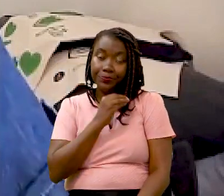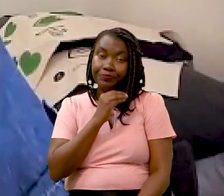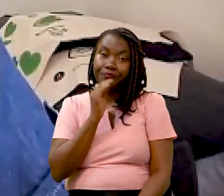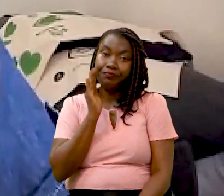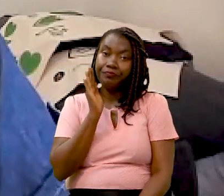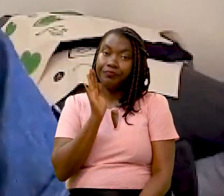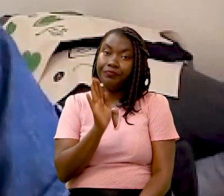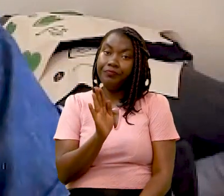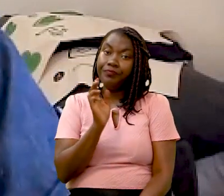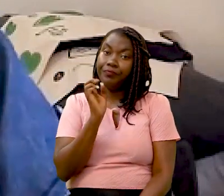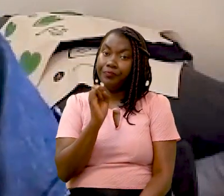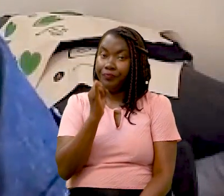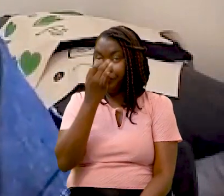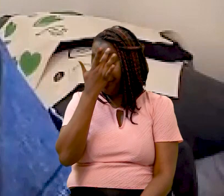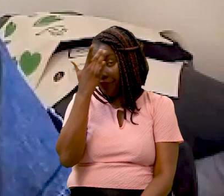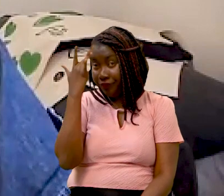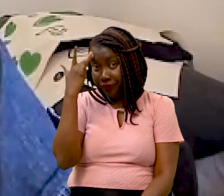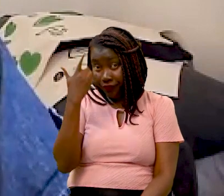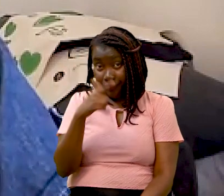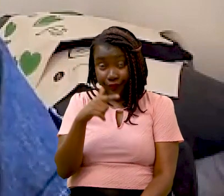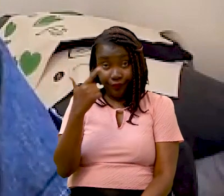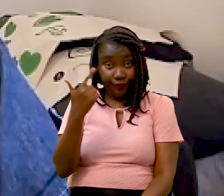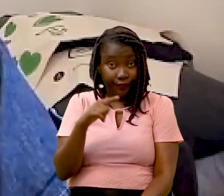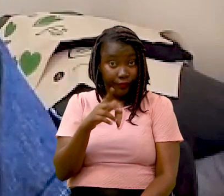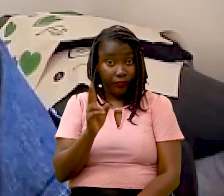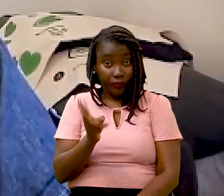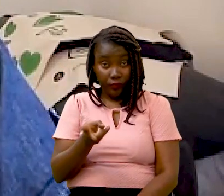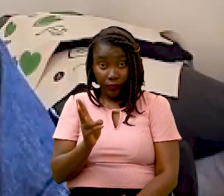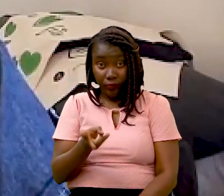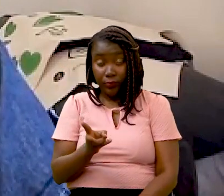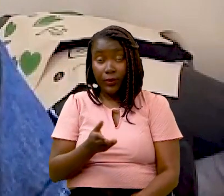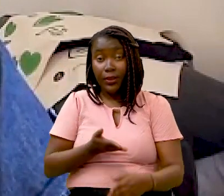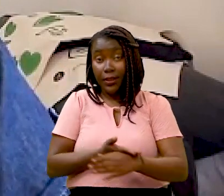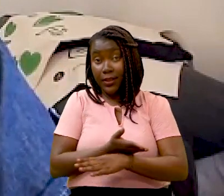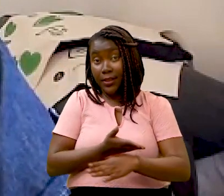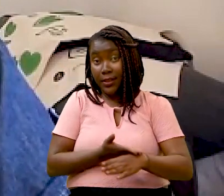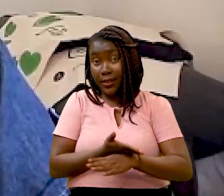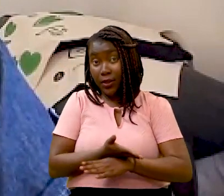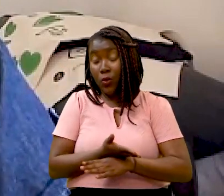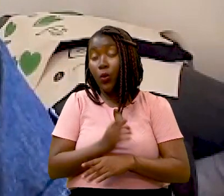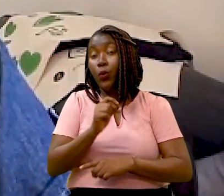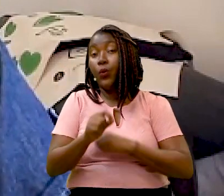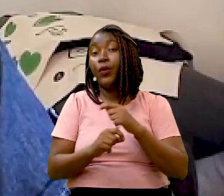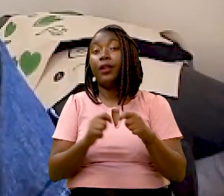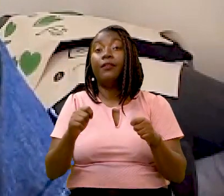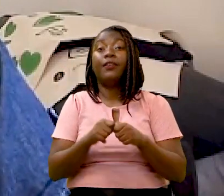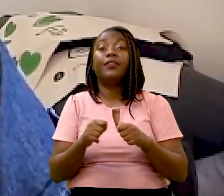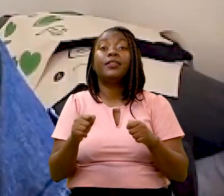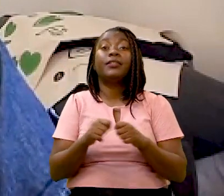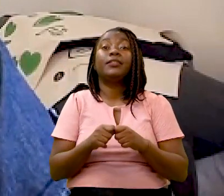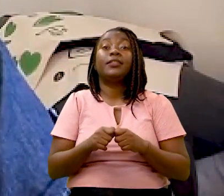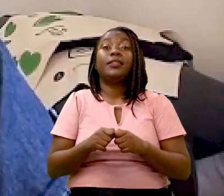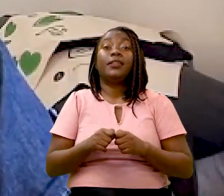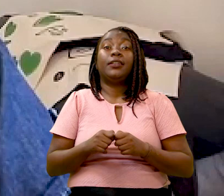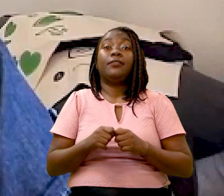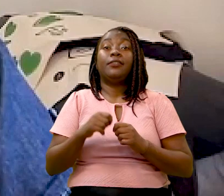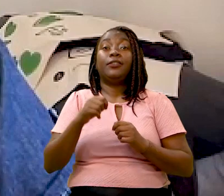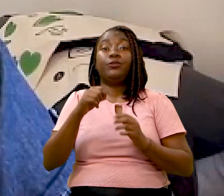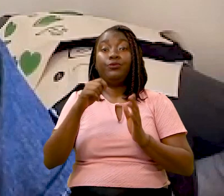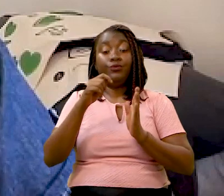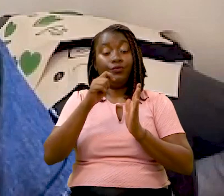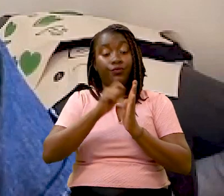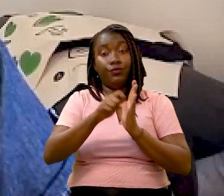Mas, se a pessoa não tiver ainda esse acesso, o que ela vai fazer? Ela vai fazer um diário